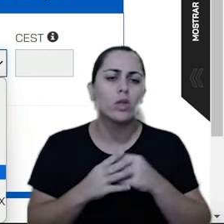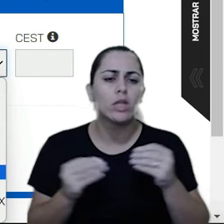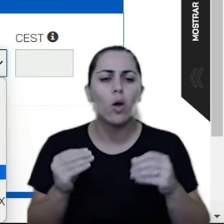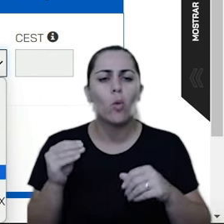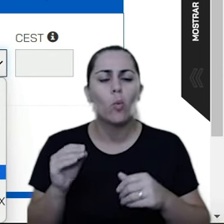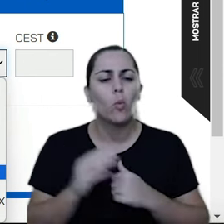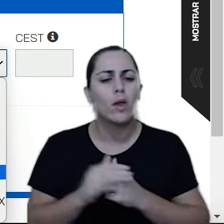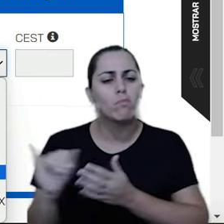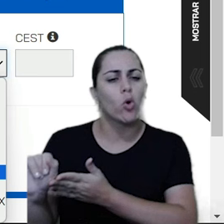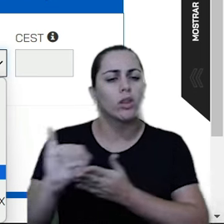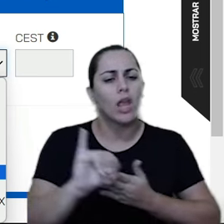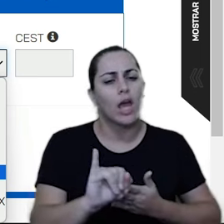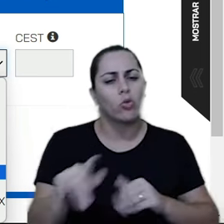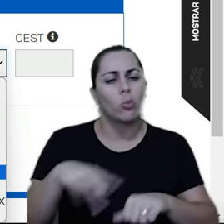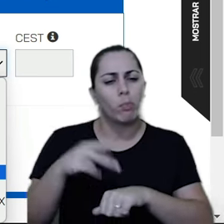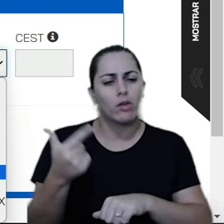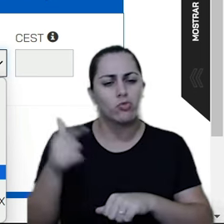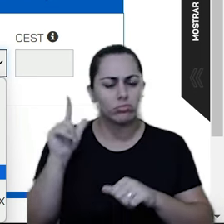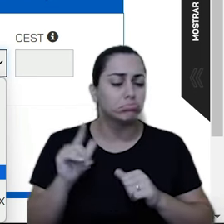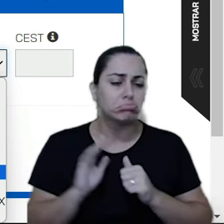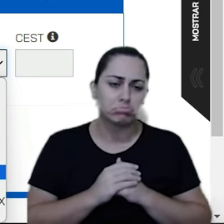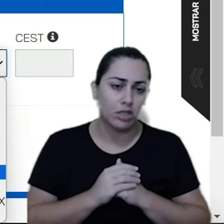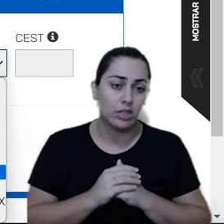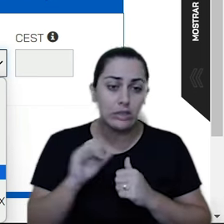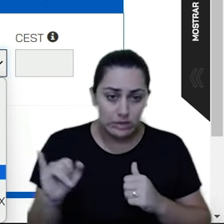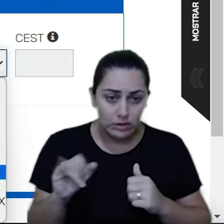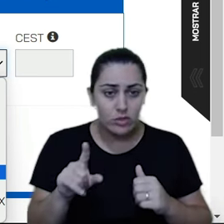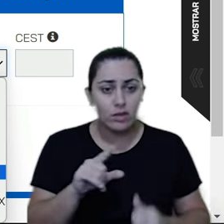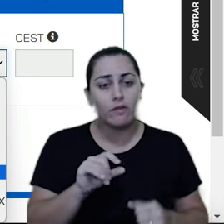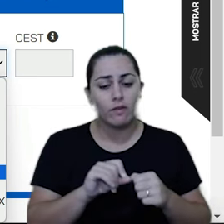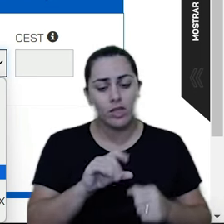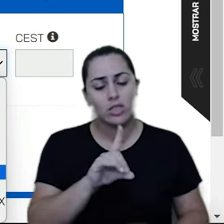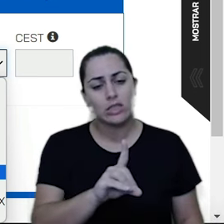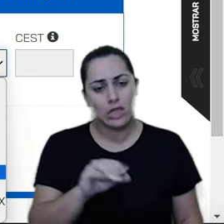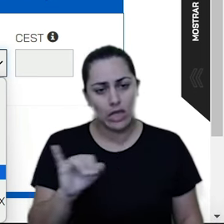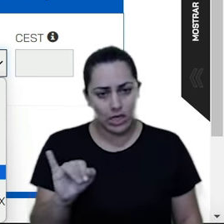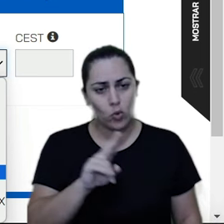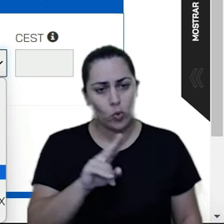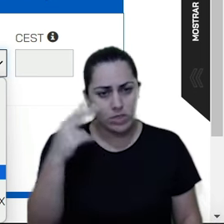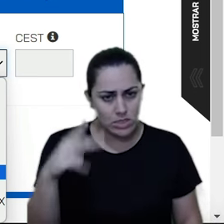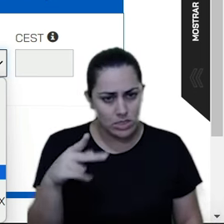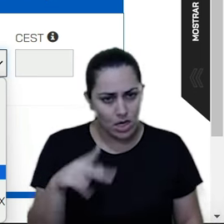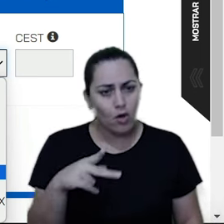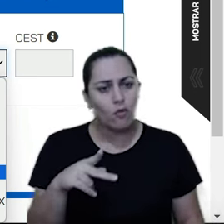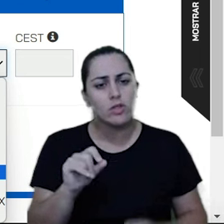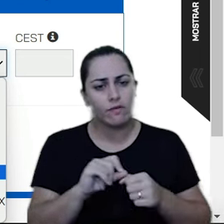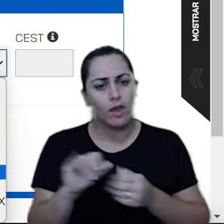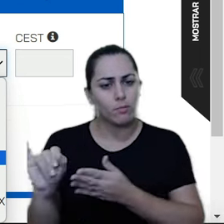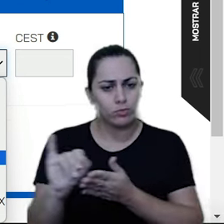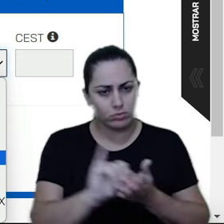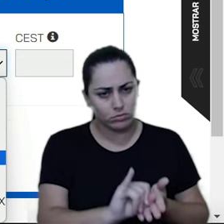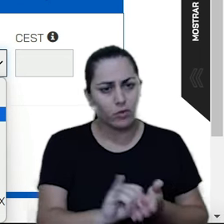importado e tal não sei o quê pessoal se você fez a Adi Você tá no teu nome tal você importou